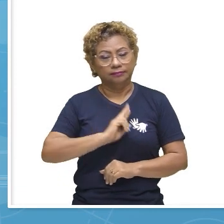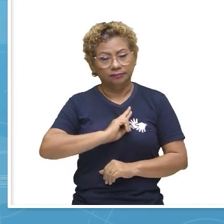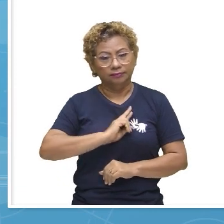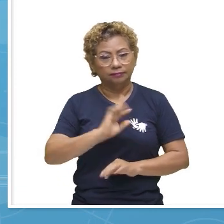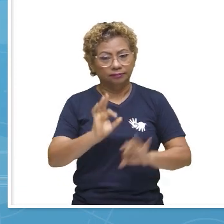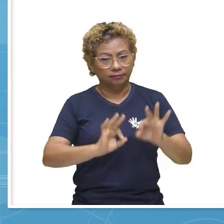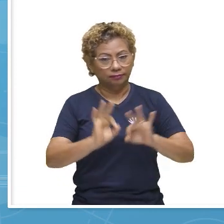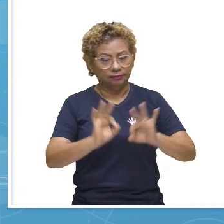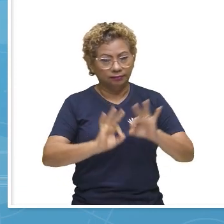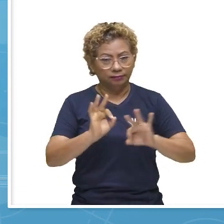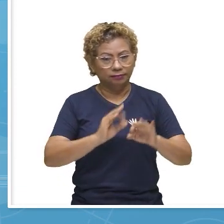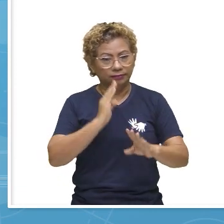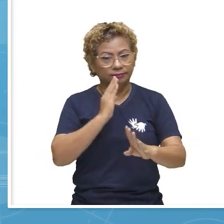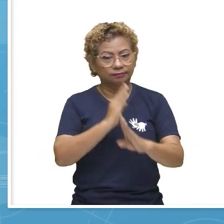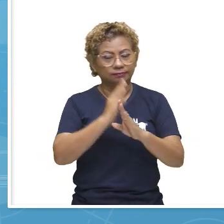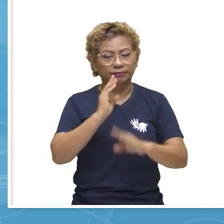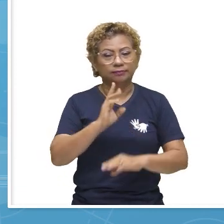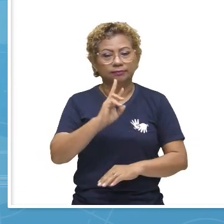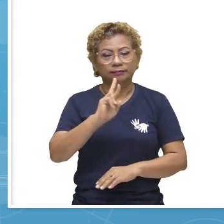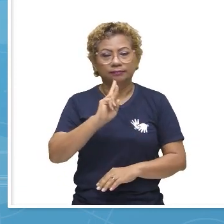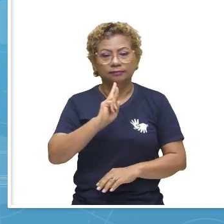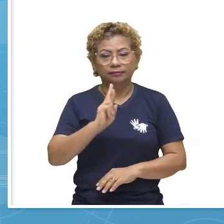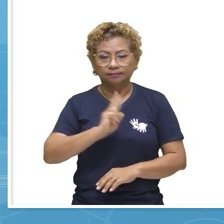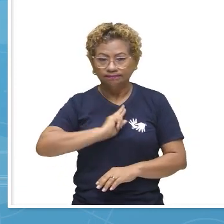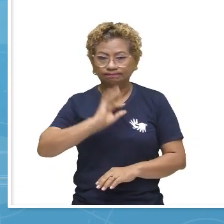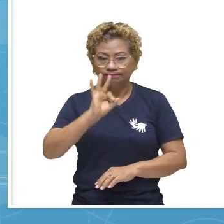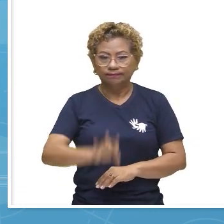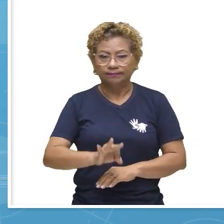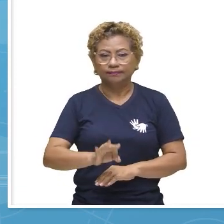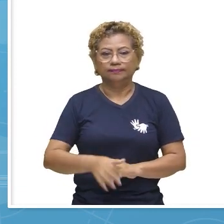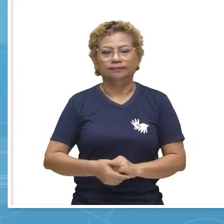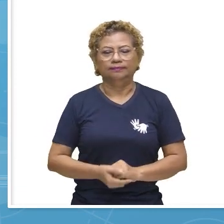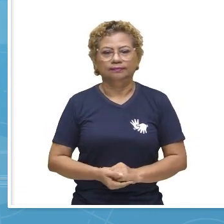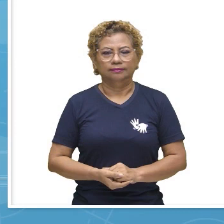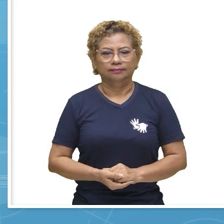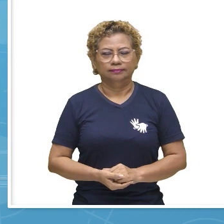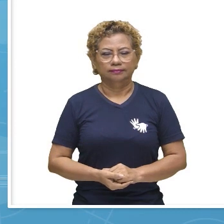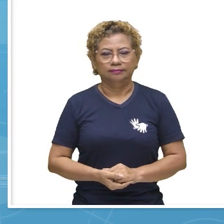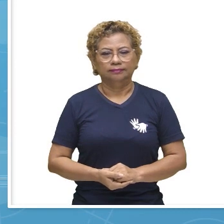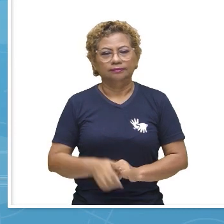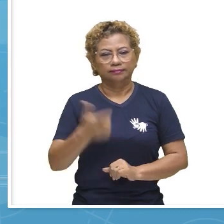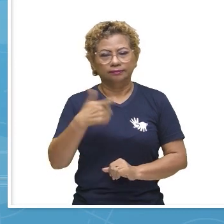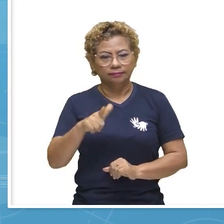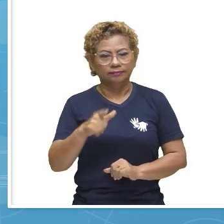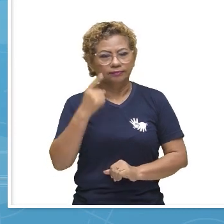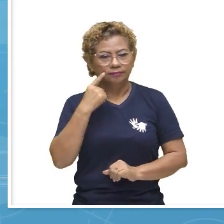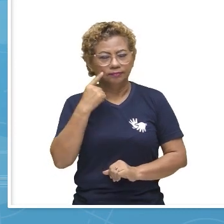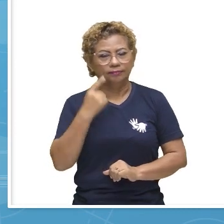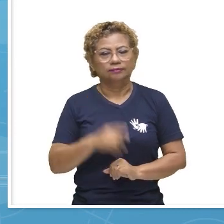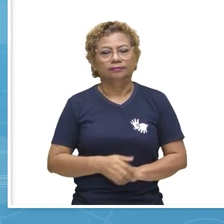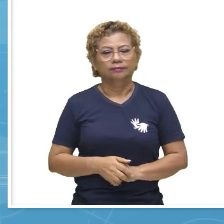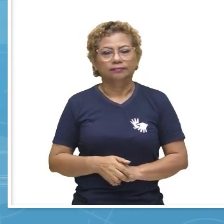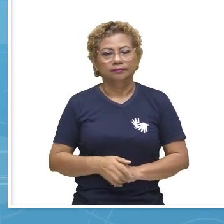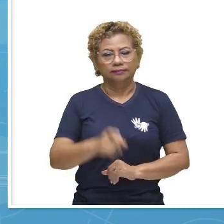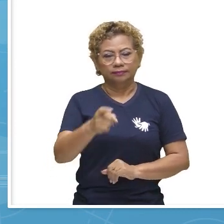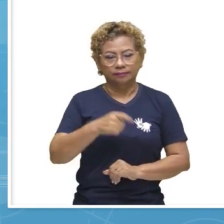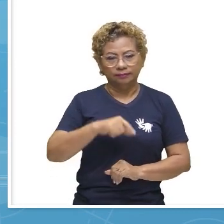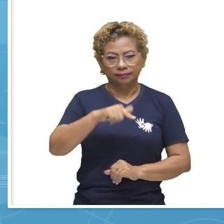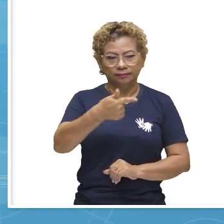Arrumando, para eu encontrar a equação do segundo grau para eu resolver, eu vou repetir isso daqui, ó. X ao